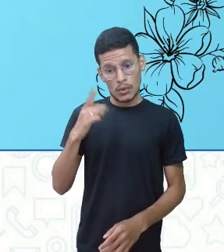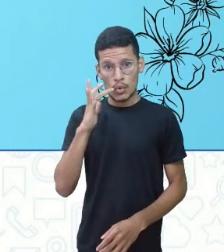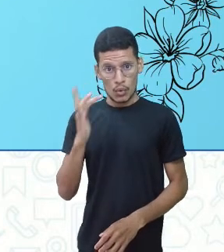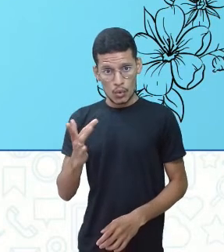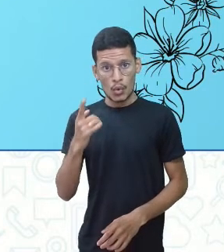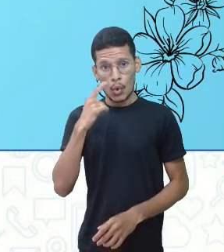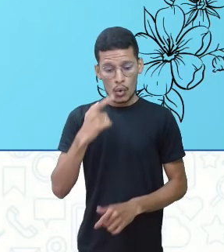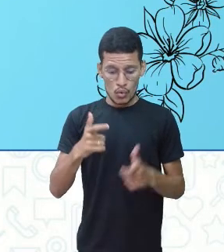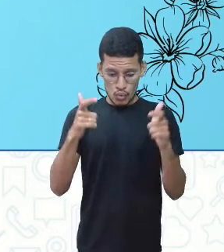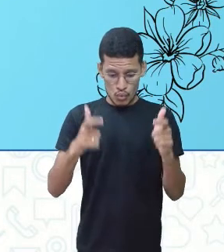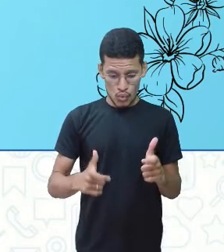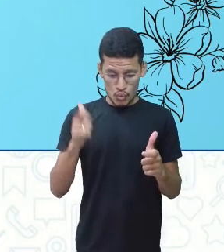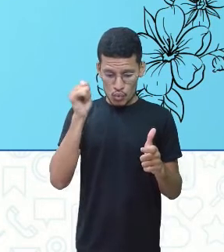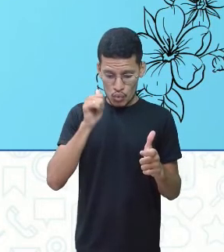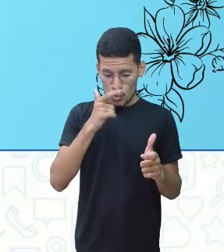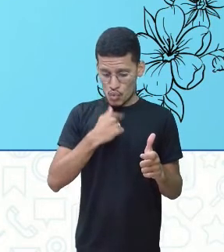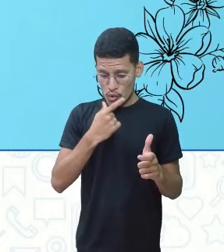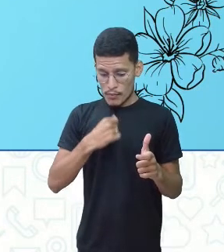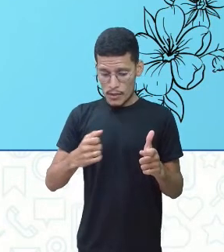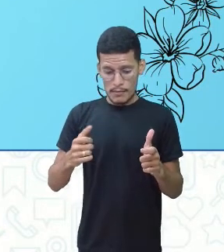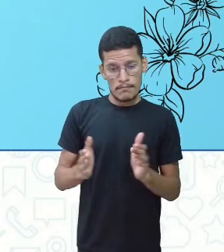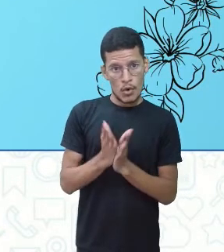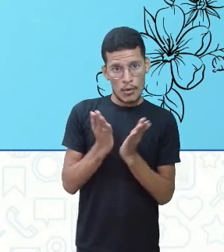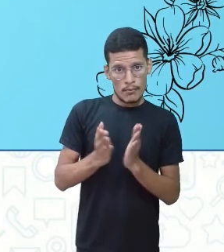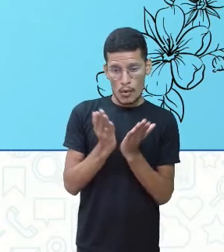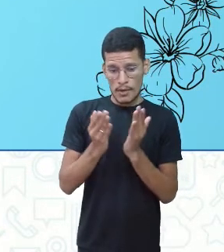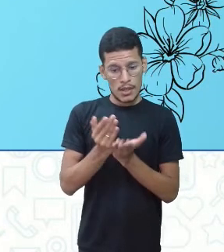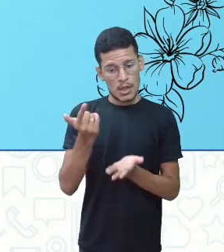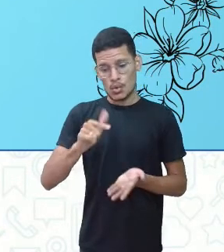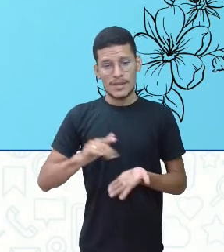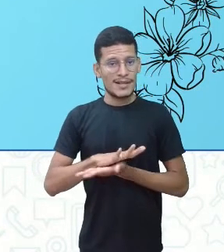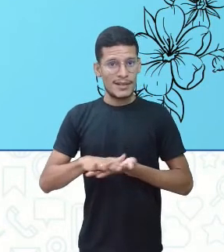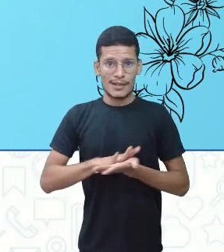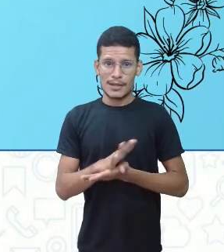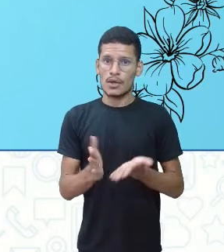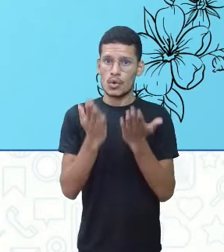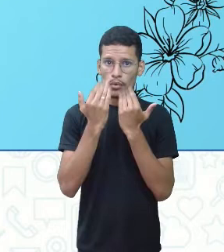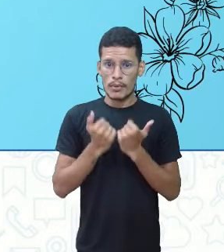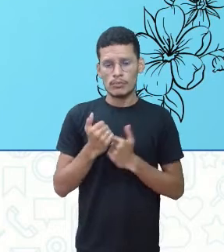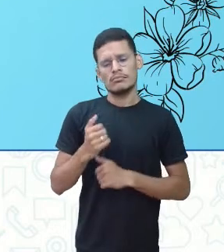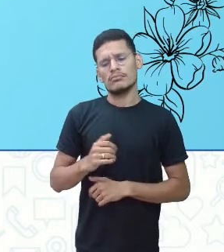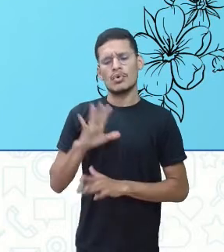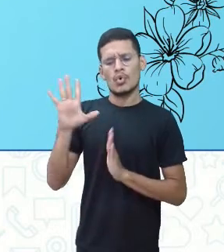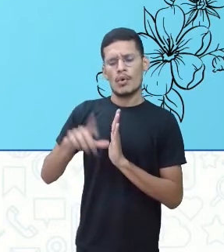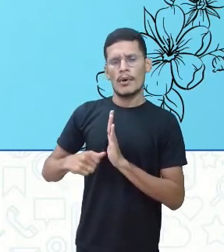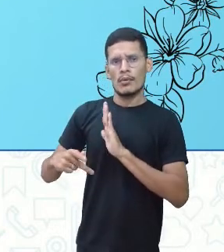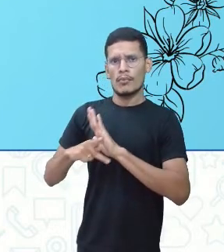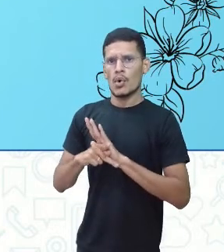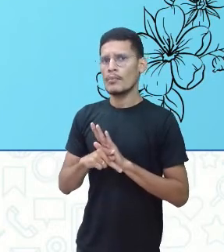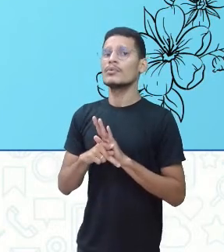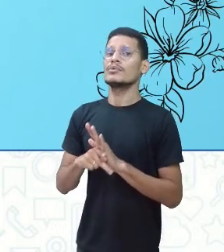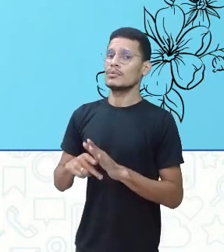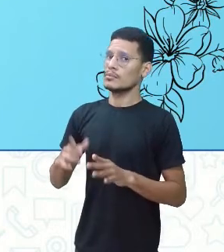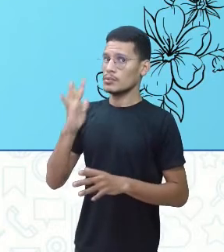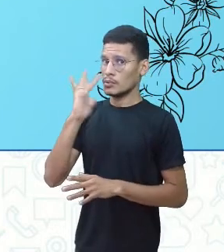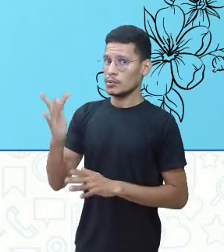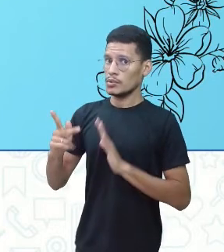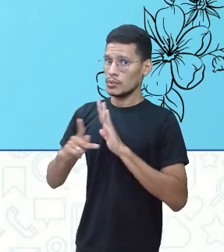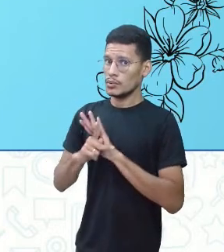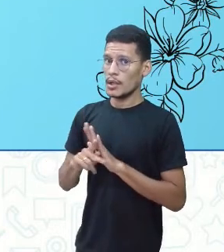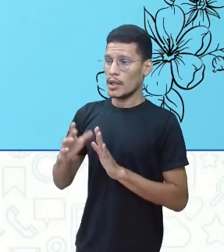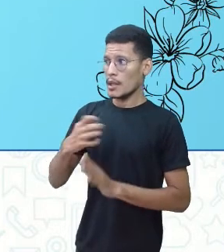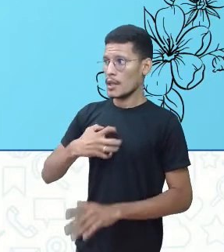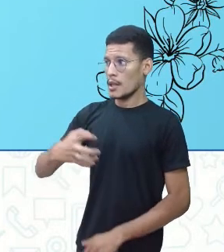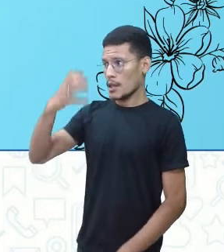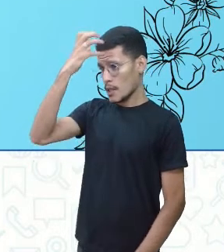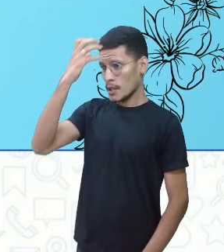um lugar um homem velho, muito pobre, tão pobre que não tinha o que comer. Um dia roubaram o tesouro do rei, e este disse